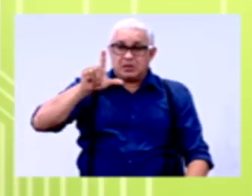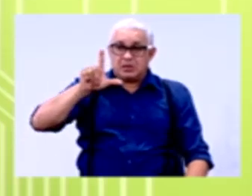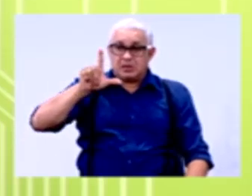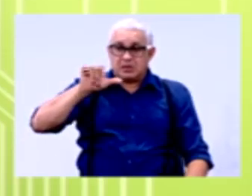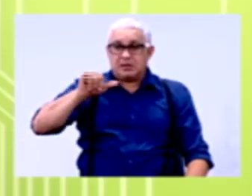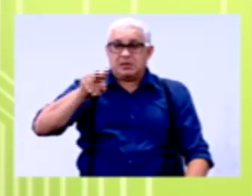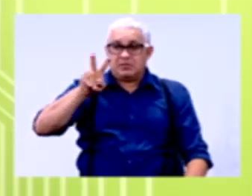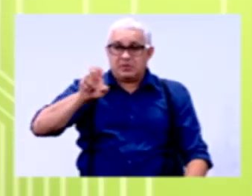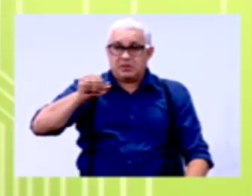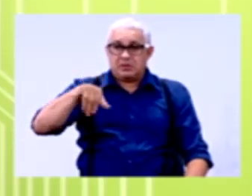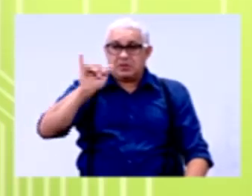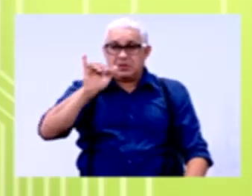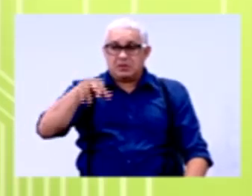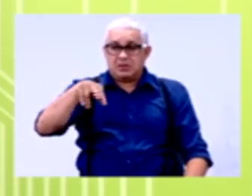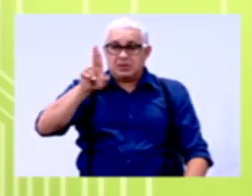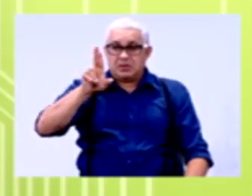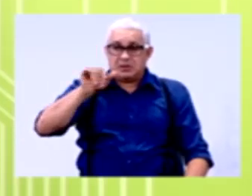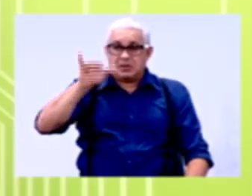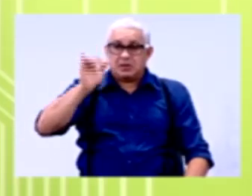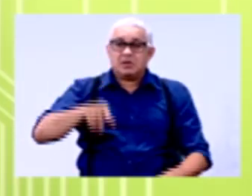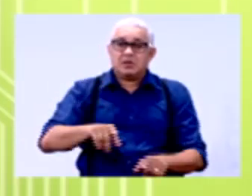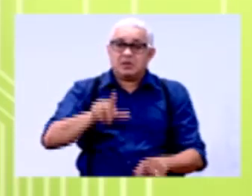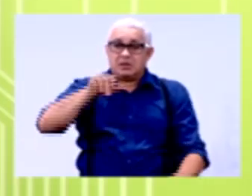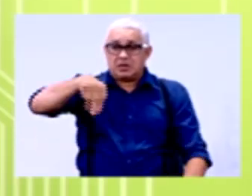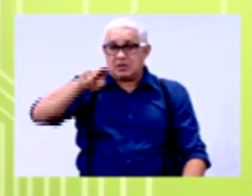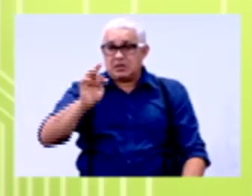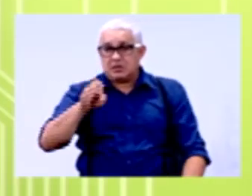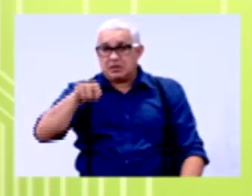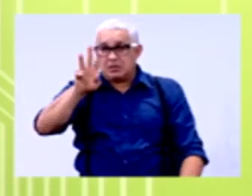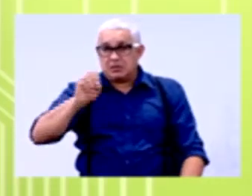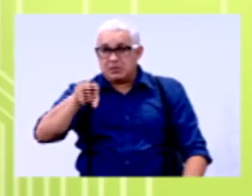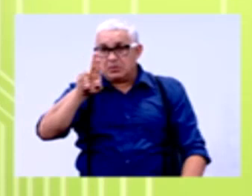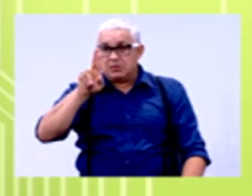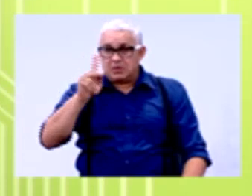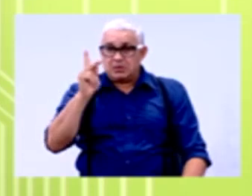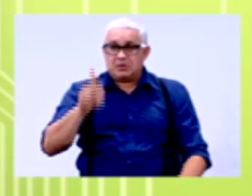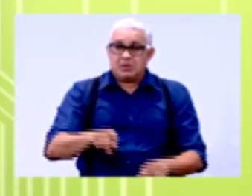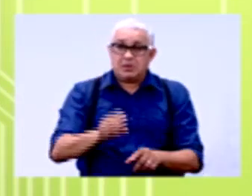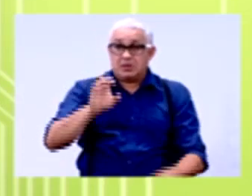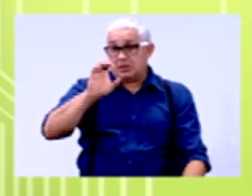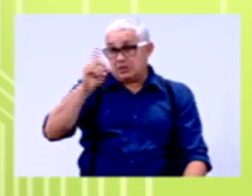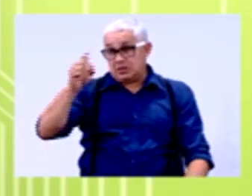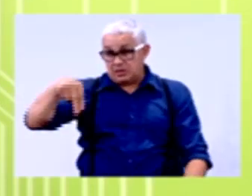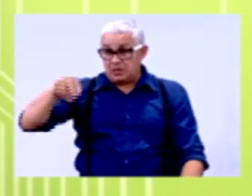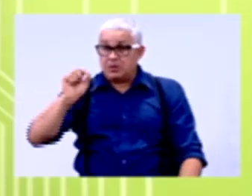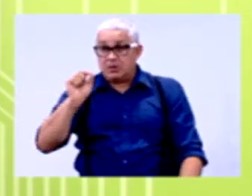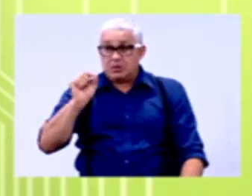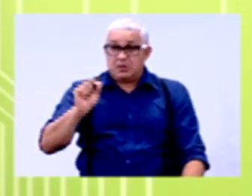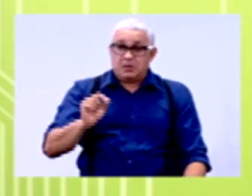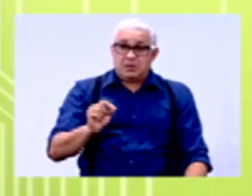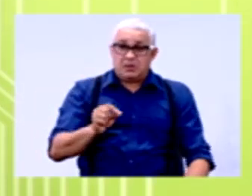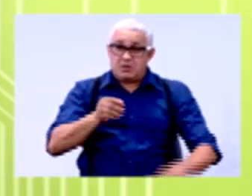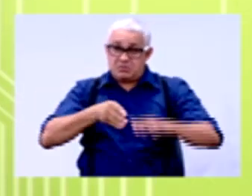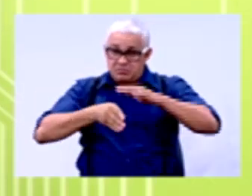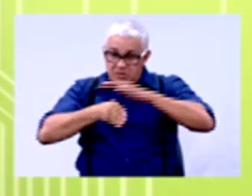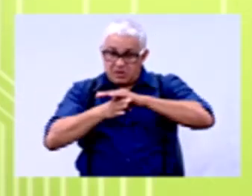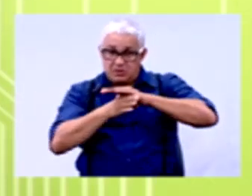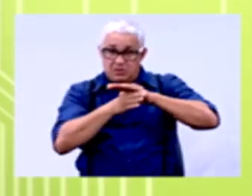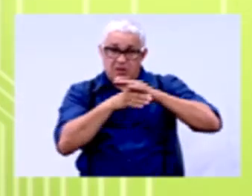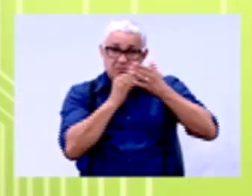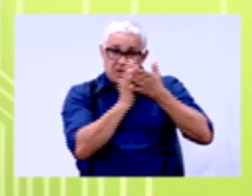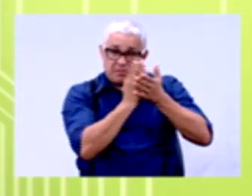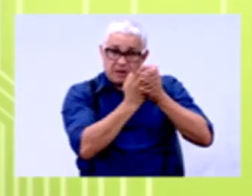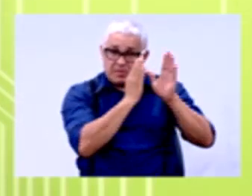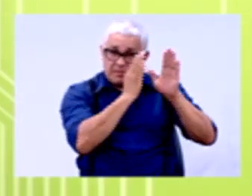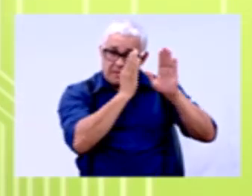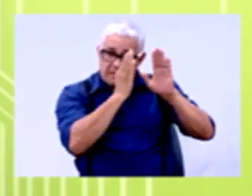ou disponibilizado de forma local. O CDN quer dizer que a gente vai fazer um acesso dessa biblioteca